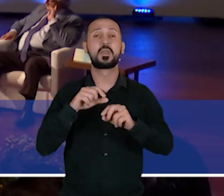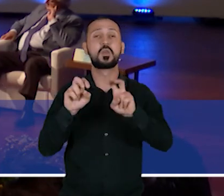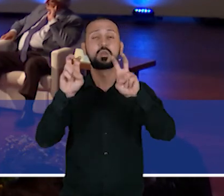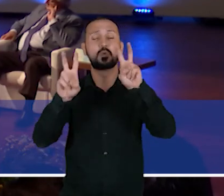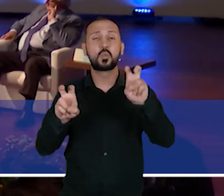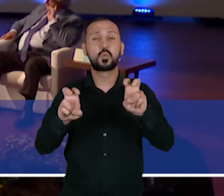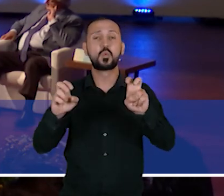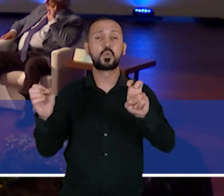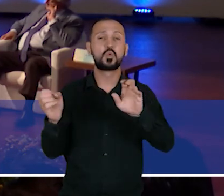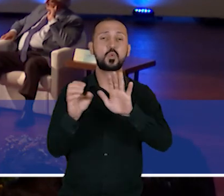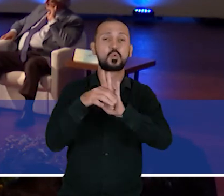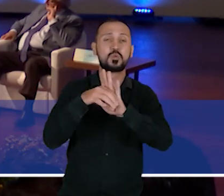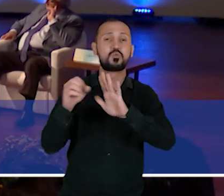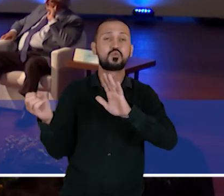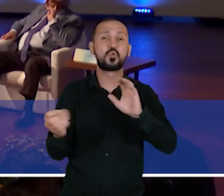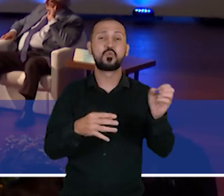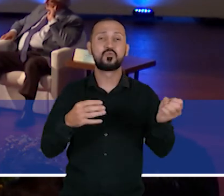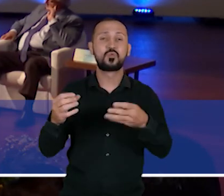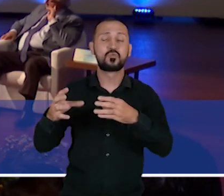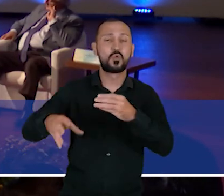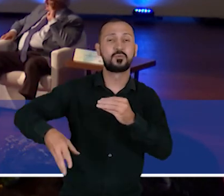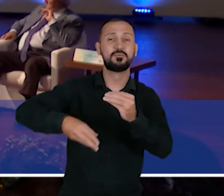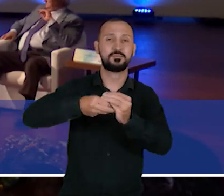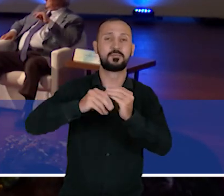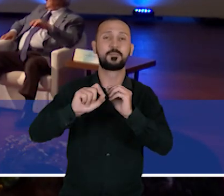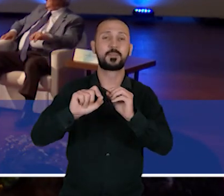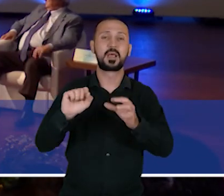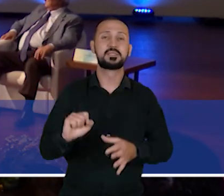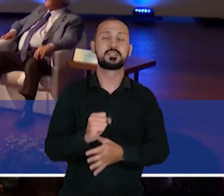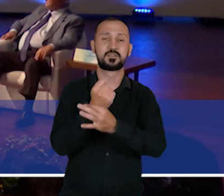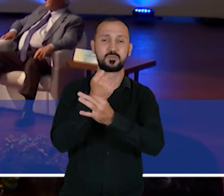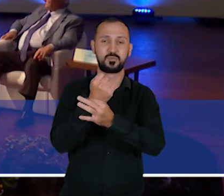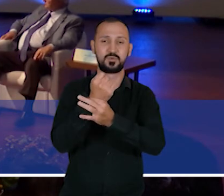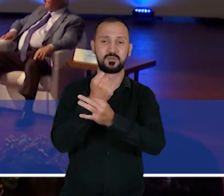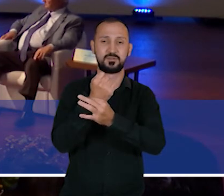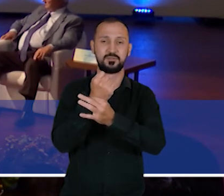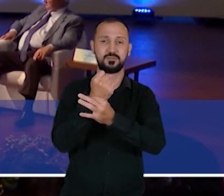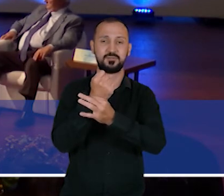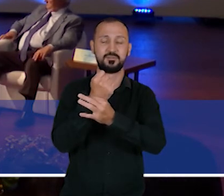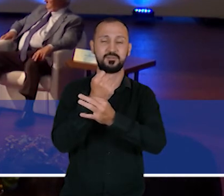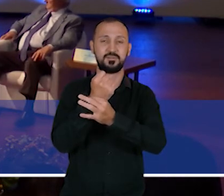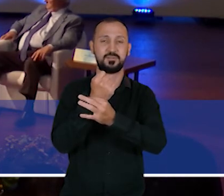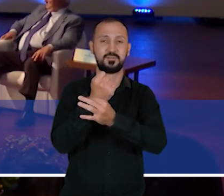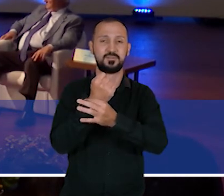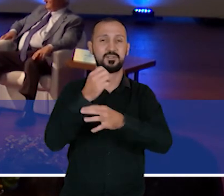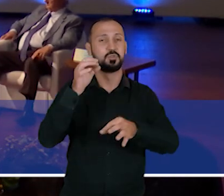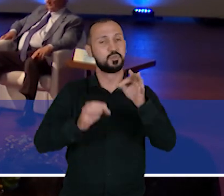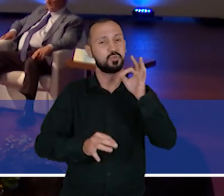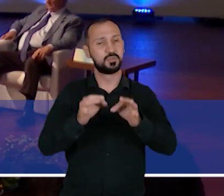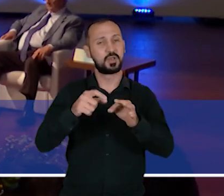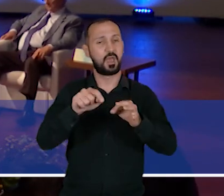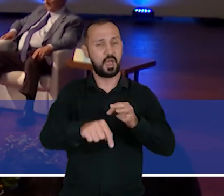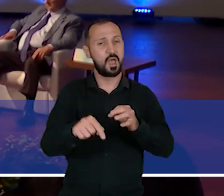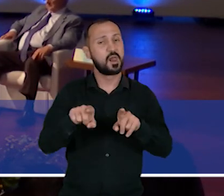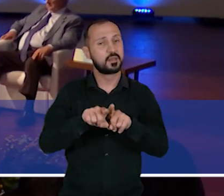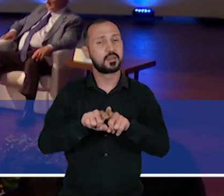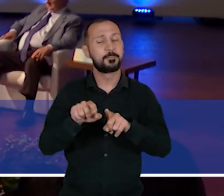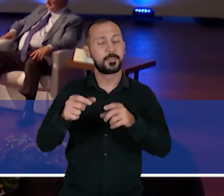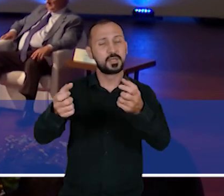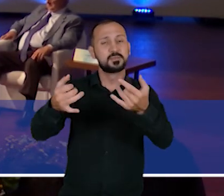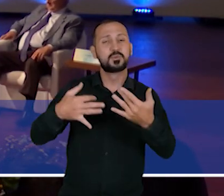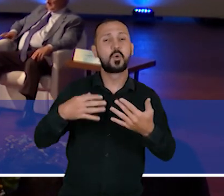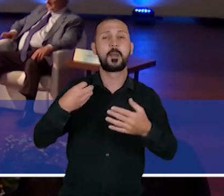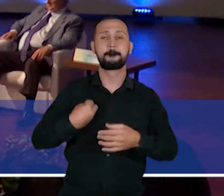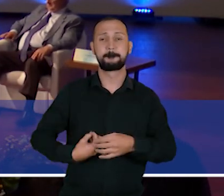porque traz novos conceitos com relação à segurança jurídica para os gestores públicos. A procuradora